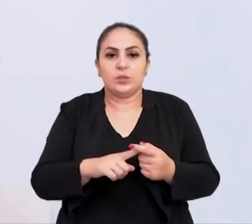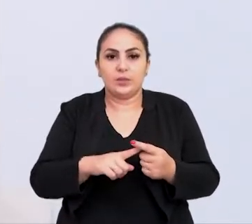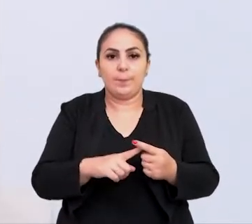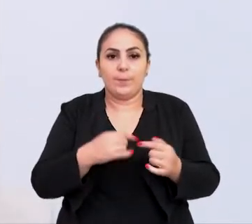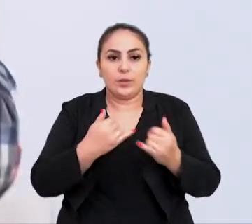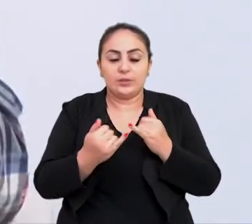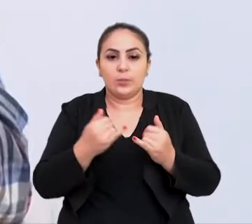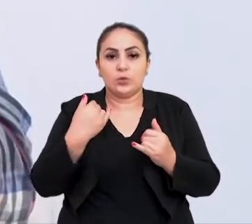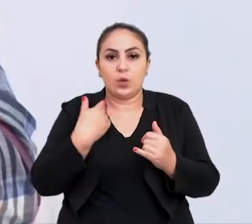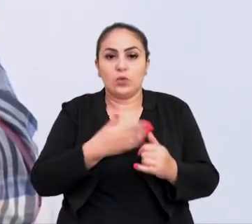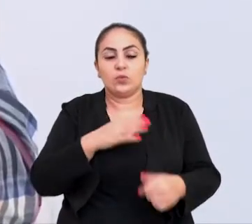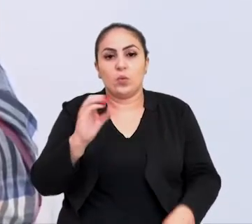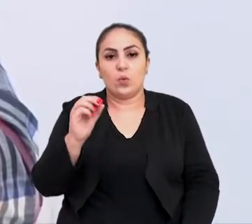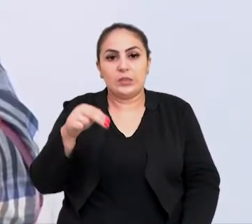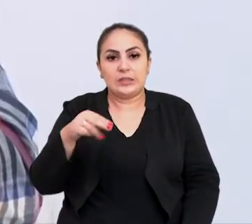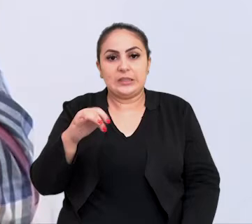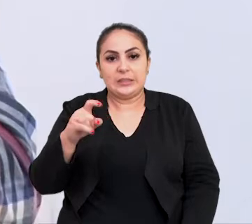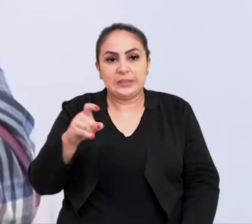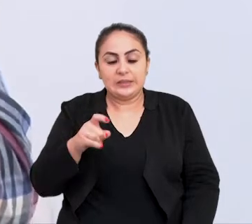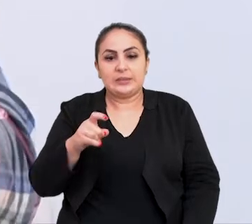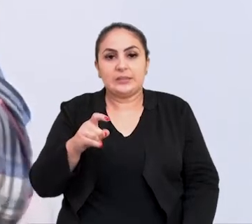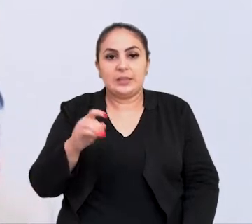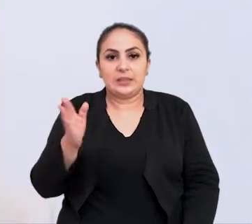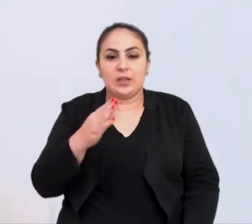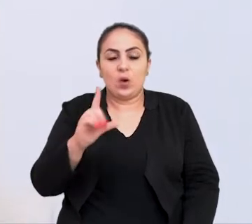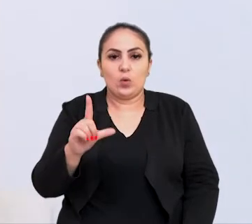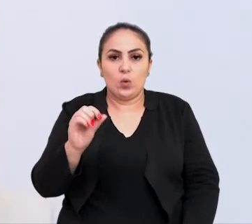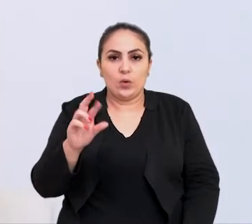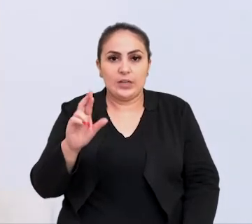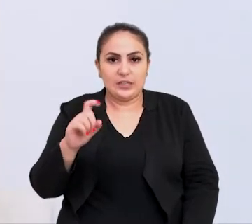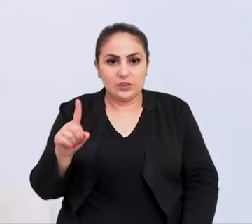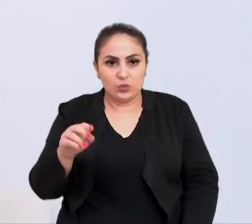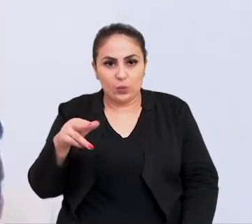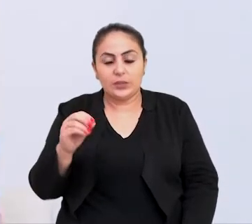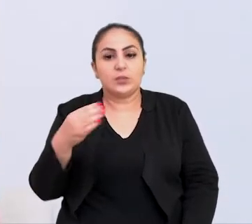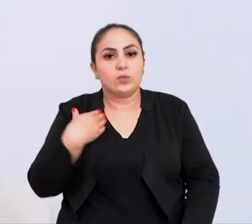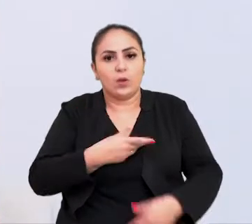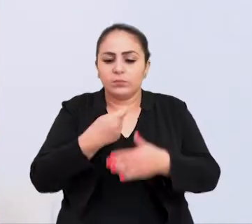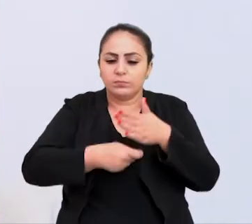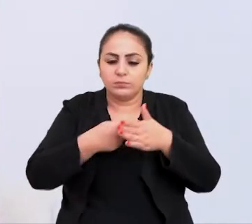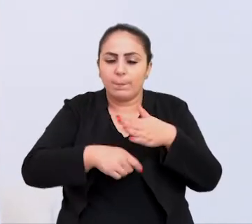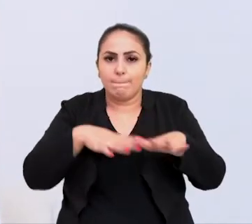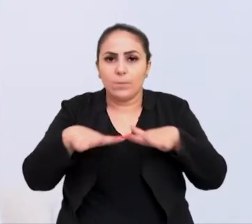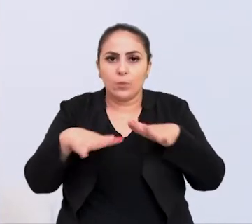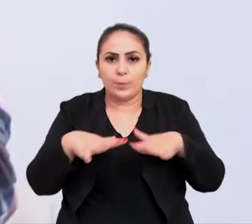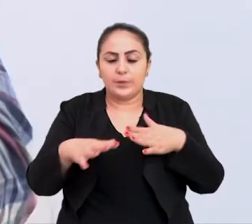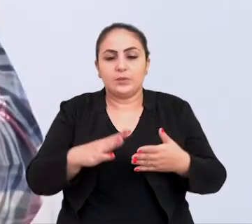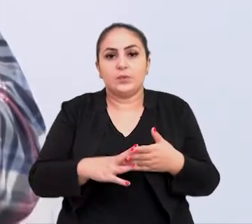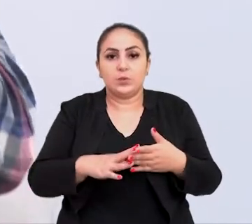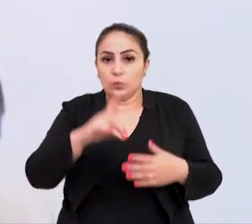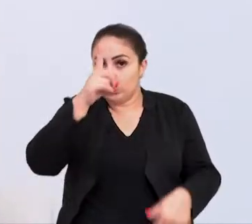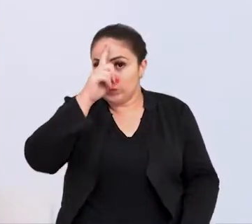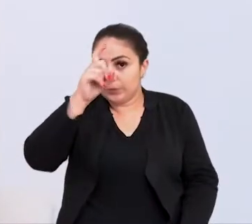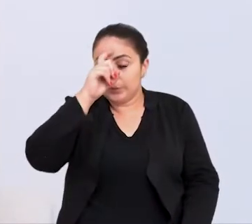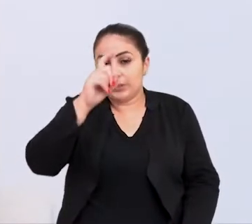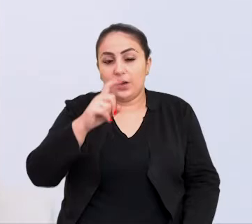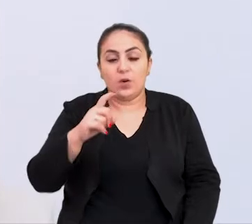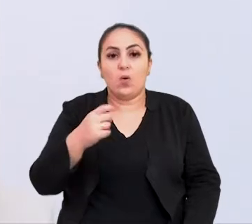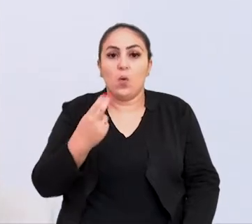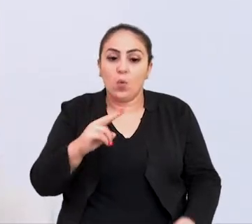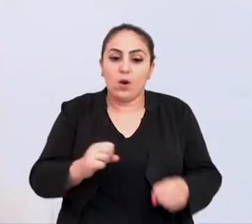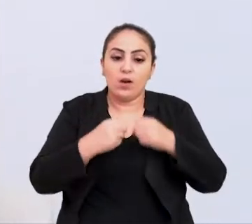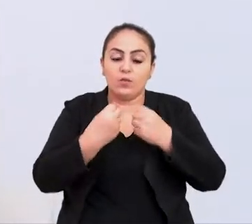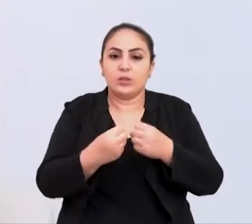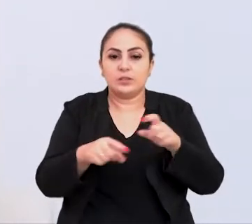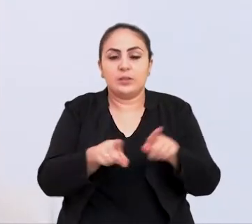ministro, no caso do nosso ministro Onyx Lorenzoni, porque a gente vai buscar isso lá, vai buscar essa viabilização de um hospital